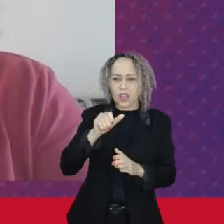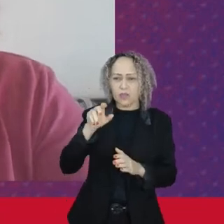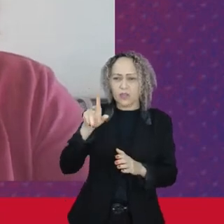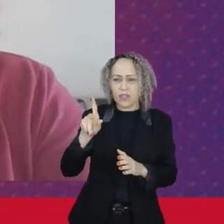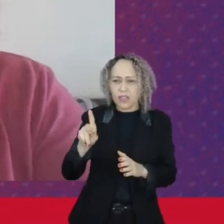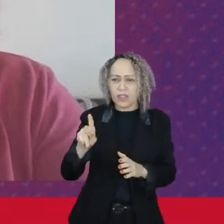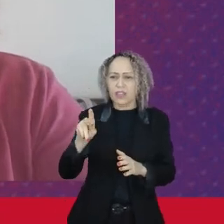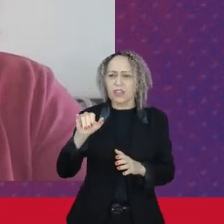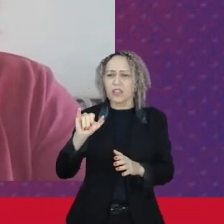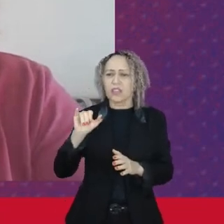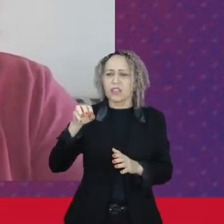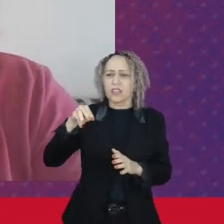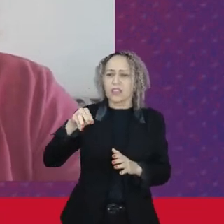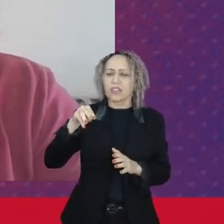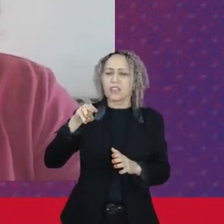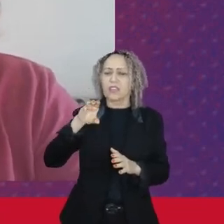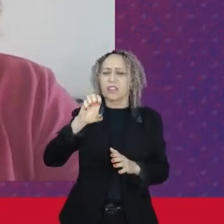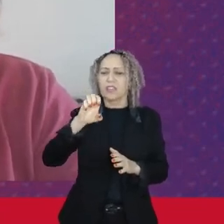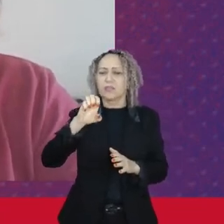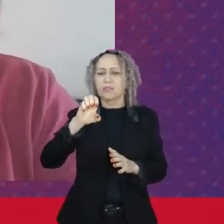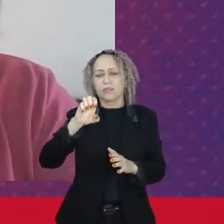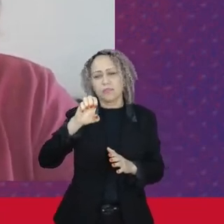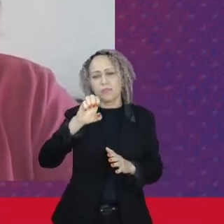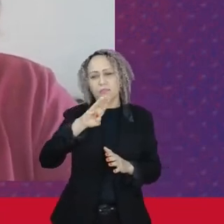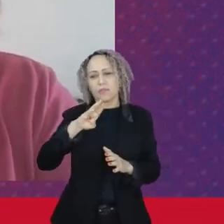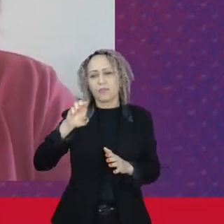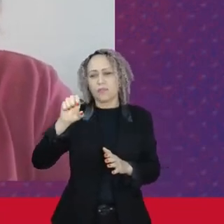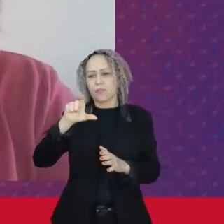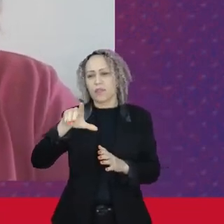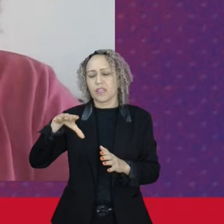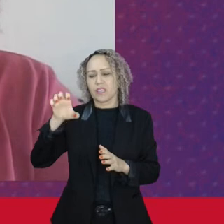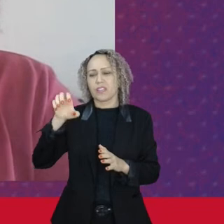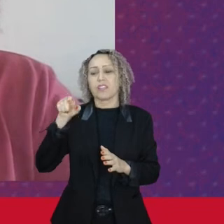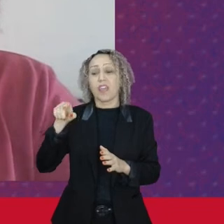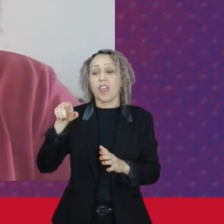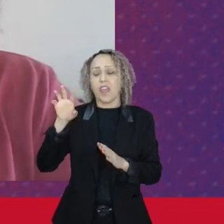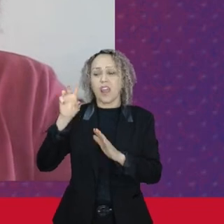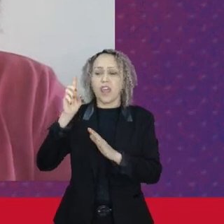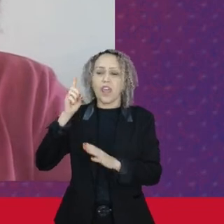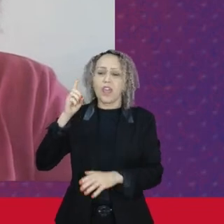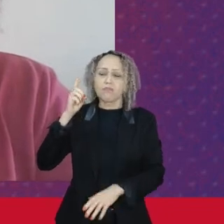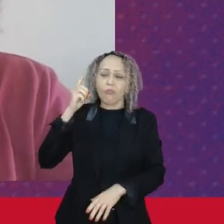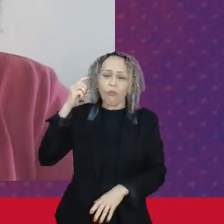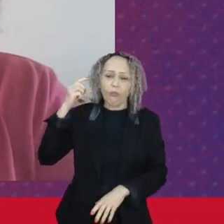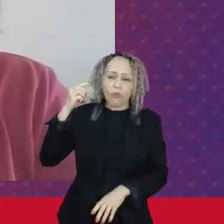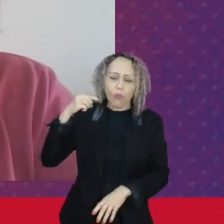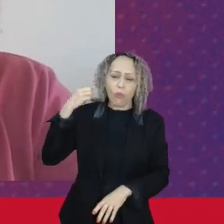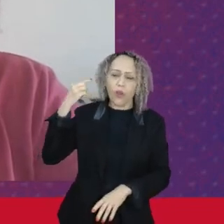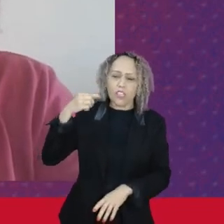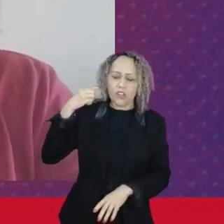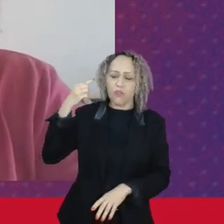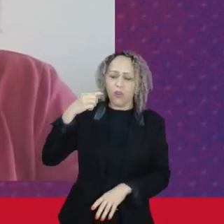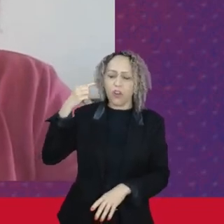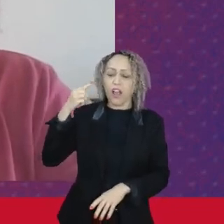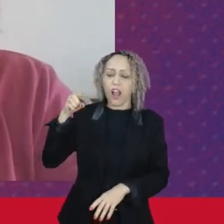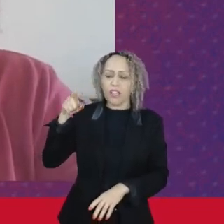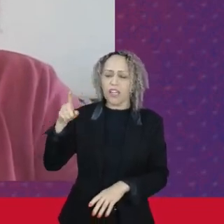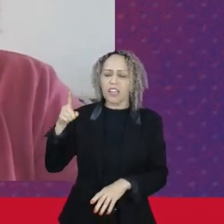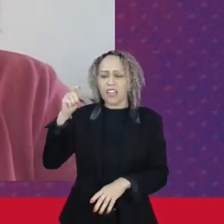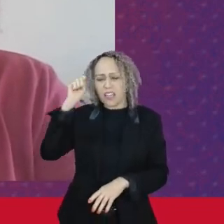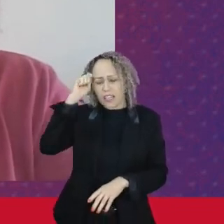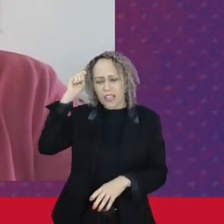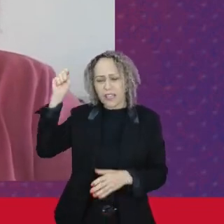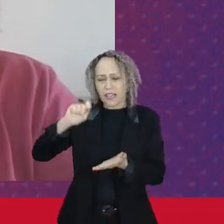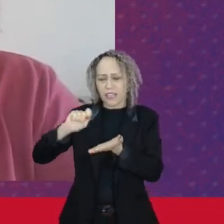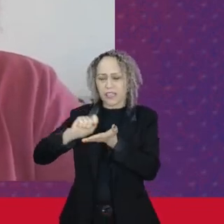Crenshaw, que é uma advogada, e que trata fundamentalmente